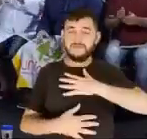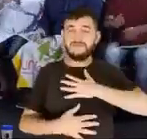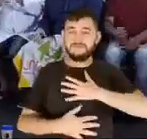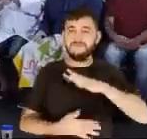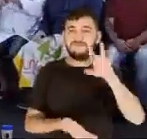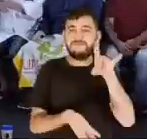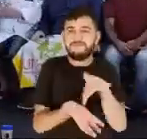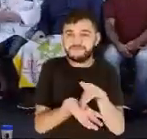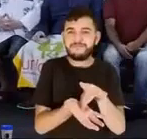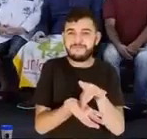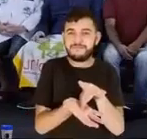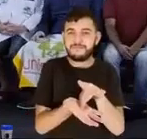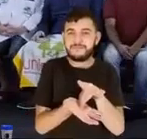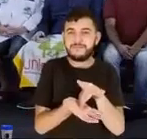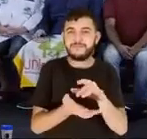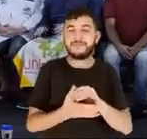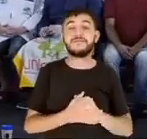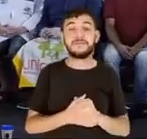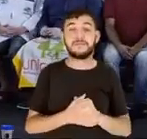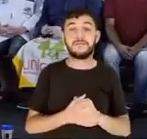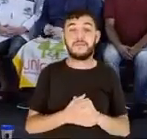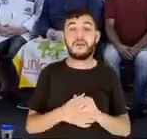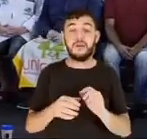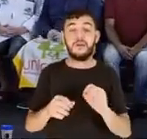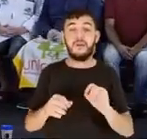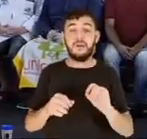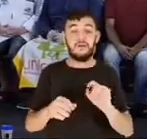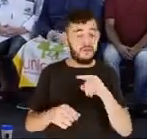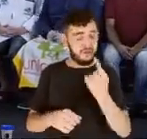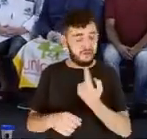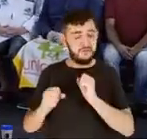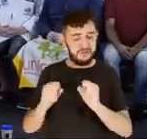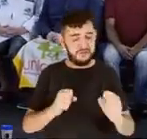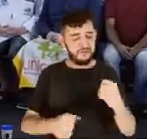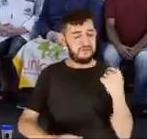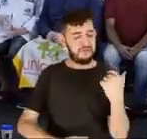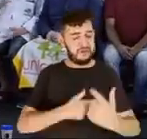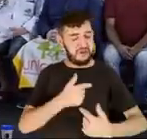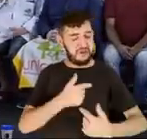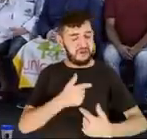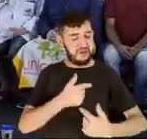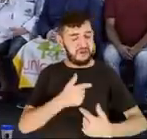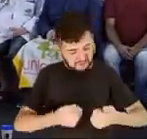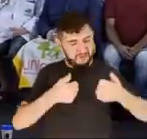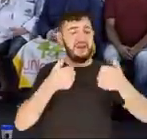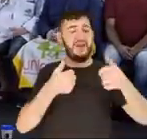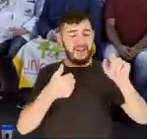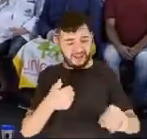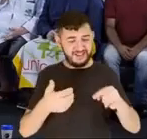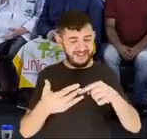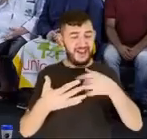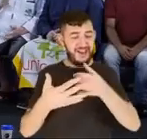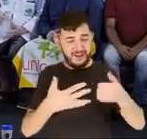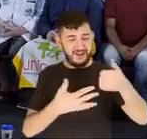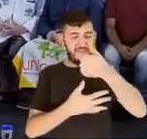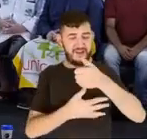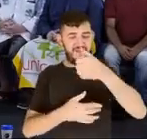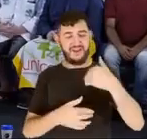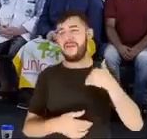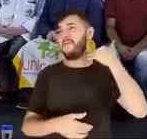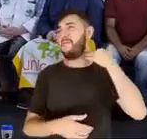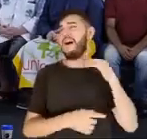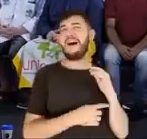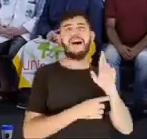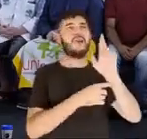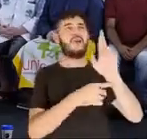Esse mundo a gente pode construir. Esse mundo não é um privilégio dos banqueiros ganhar dinheiro. Esse mundo não pode